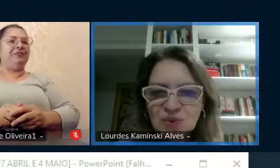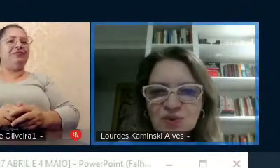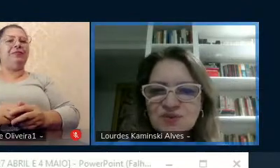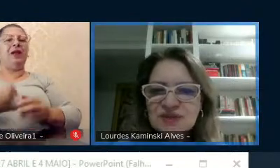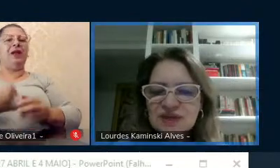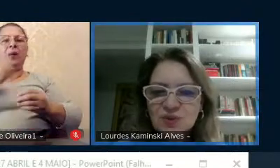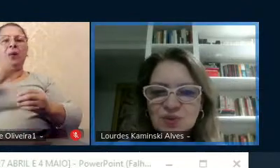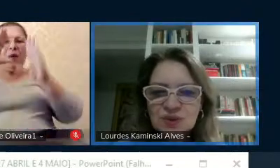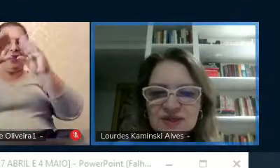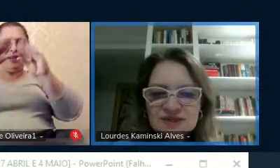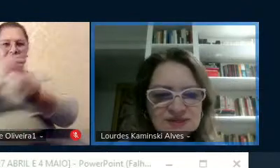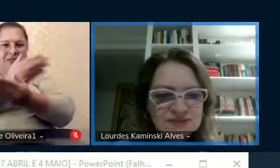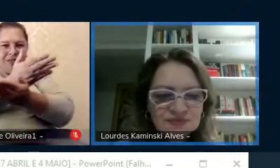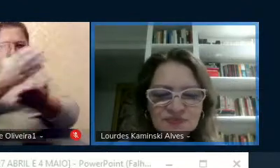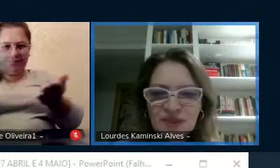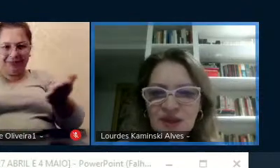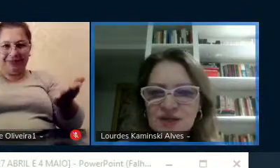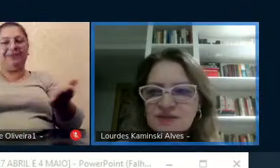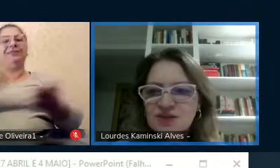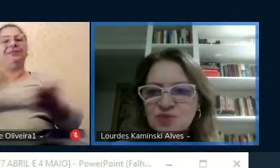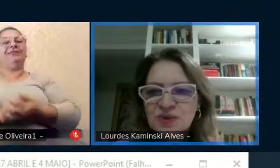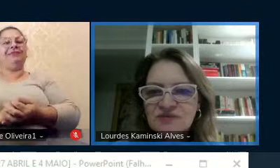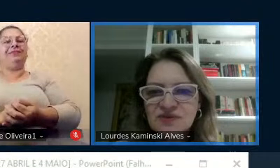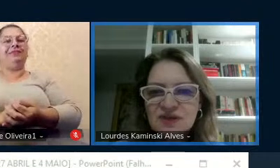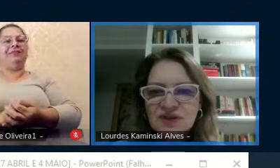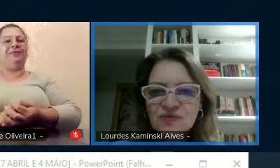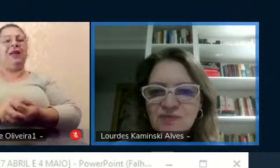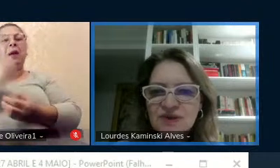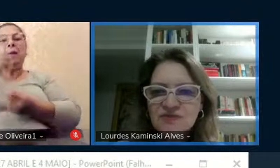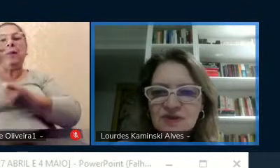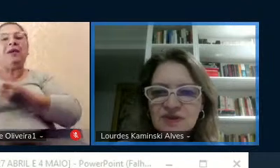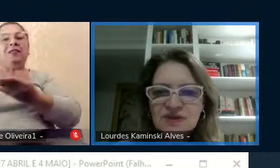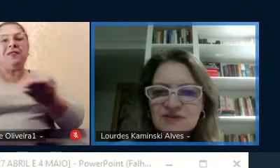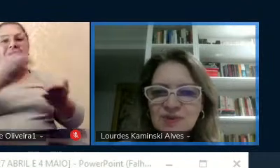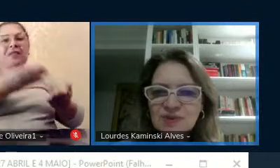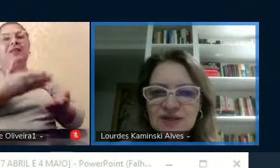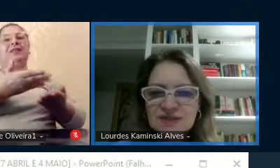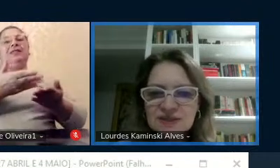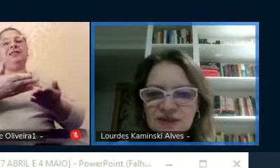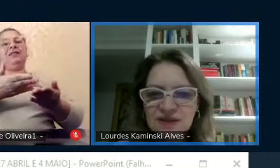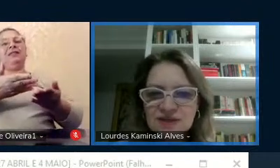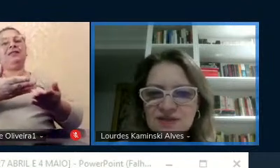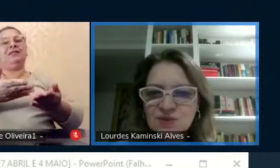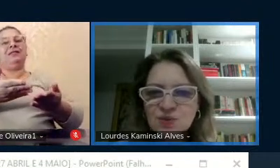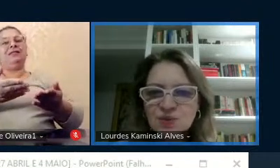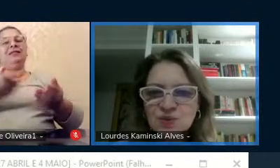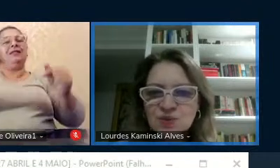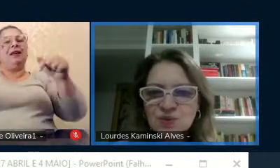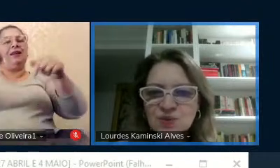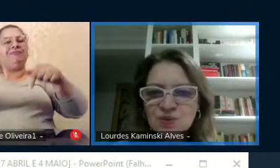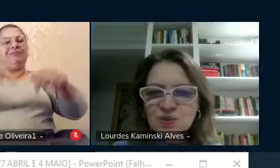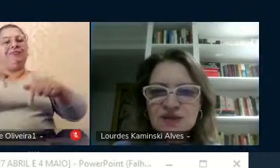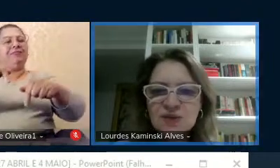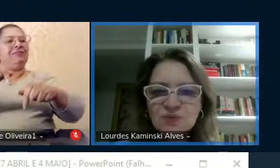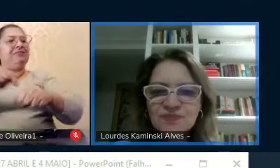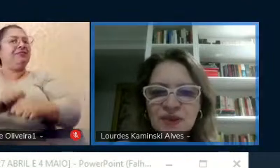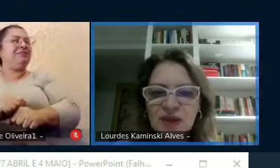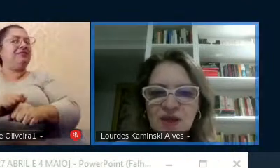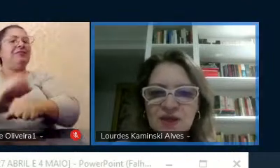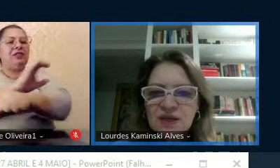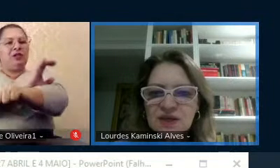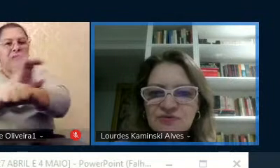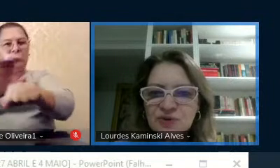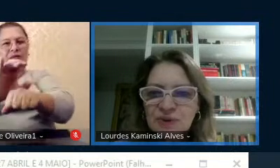Boa noite a todos e a todas. Sejam bem-vindos e bem-vindas para este curso